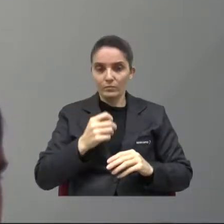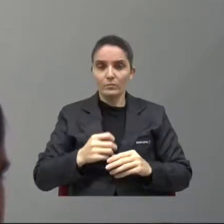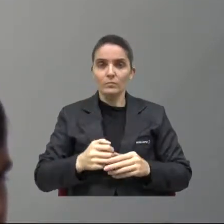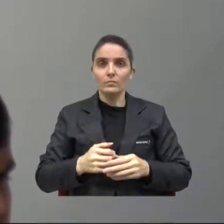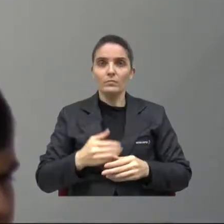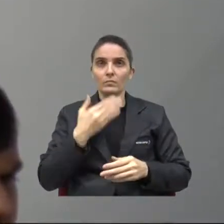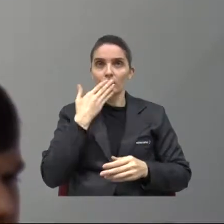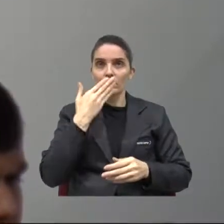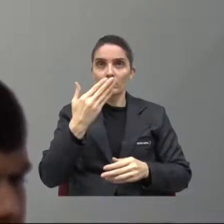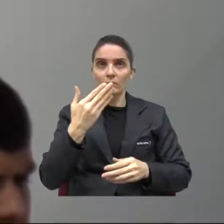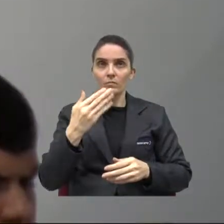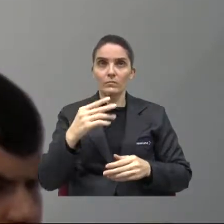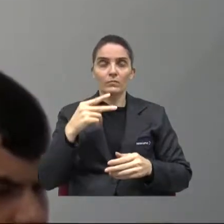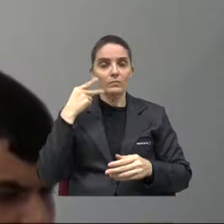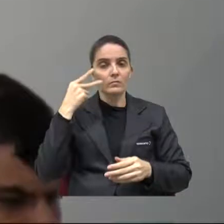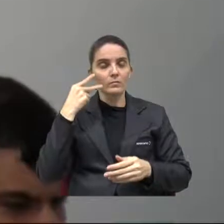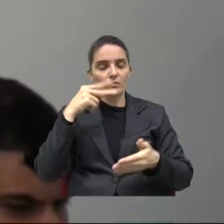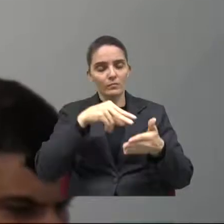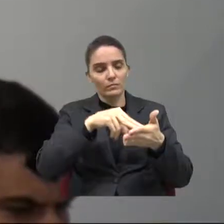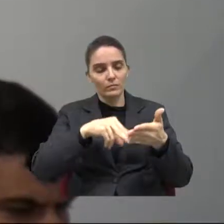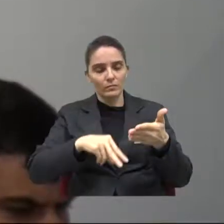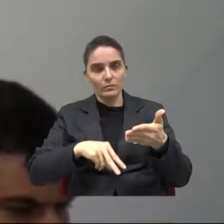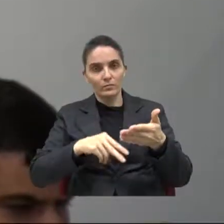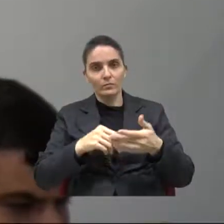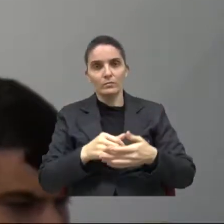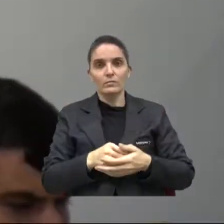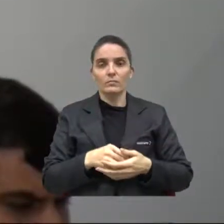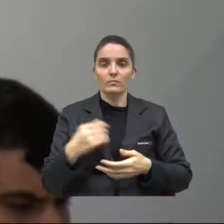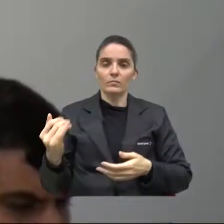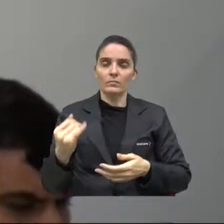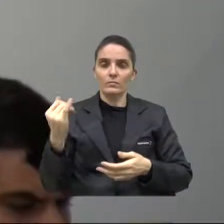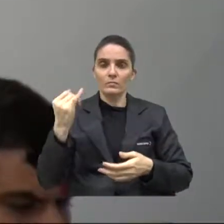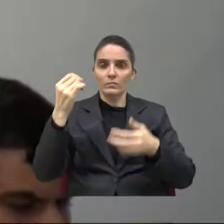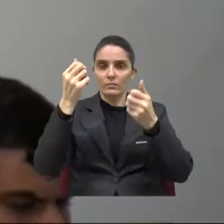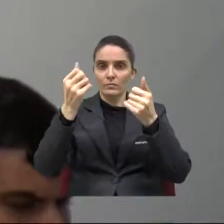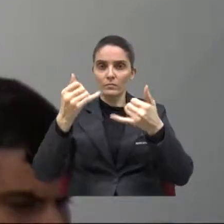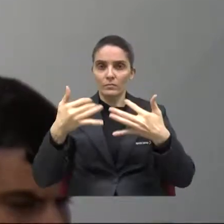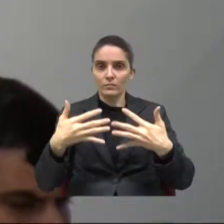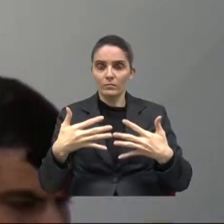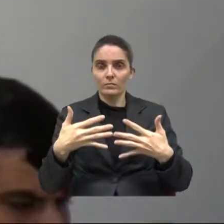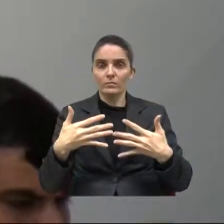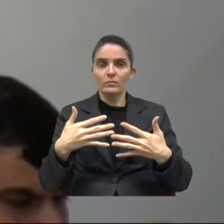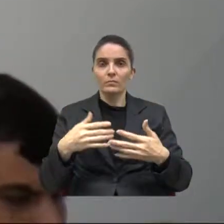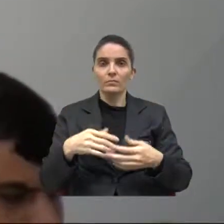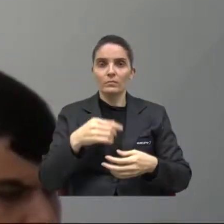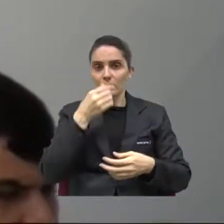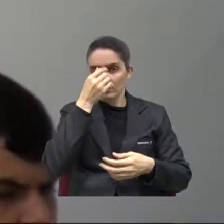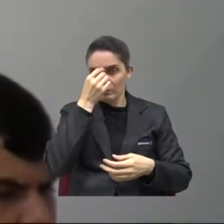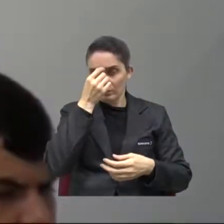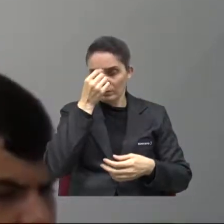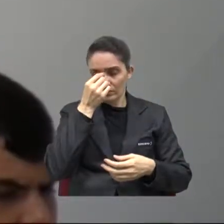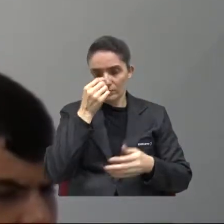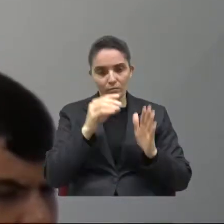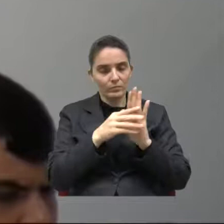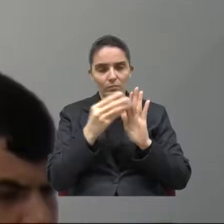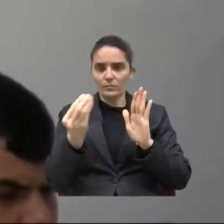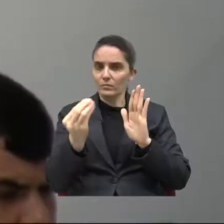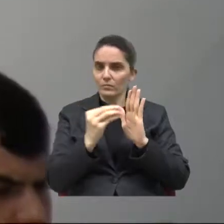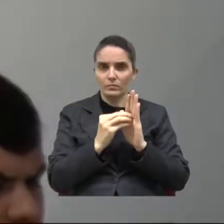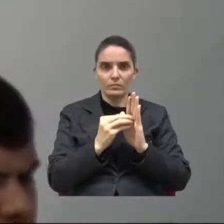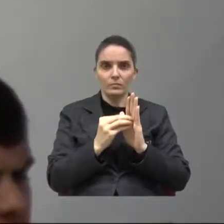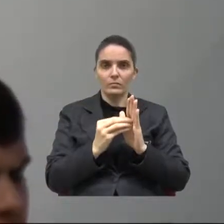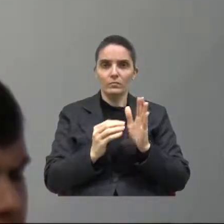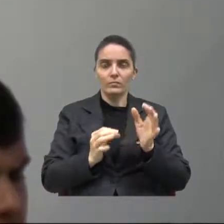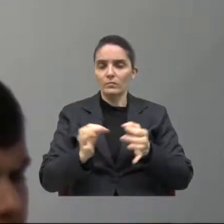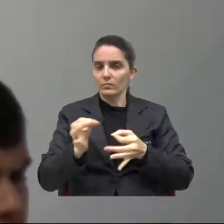Solicito a apreciação dos vereadores. É importante salientar que, em nenhum momento, fiz a emenda para segurar o projeto, até porque